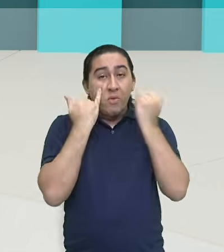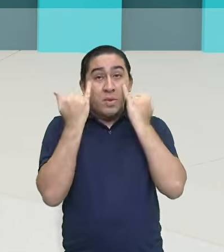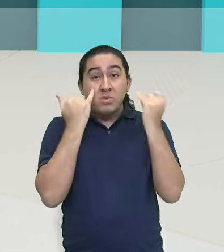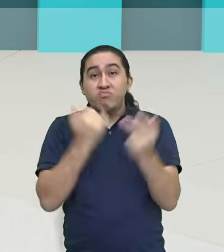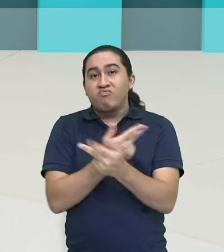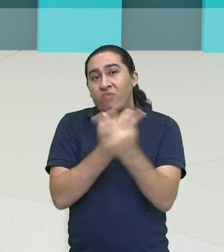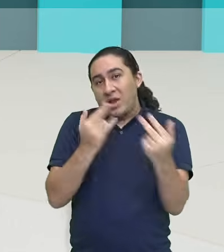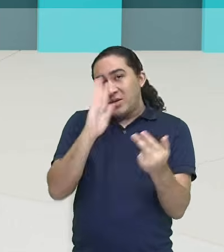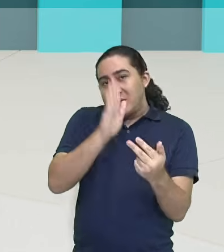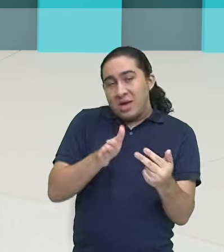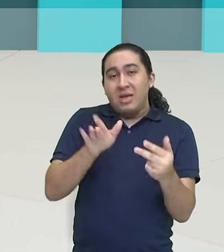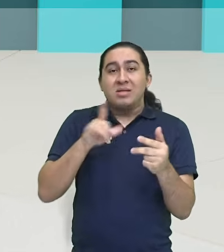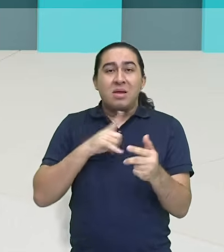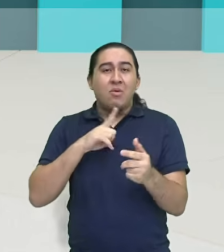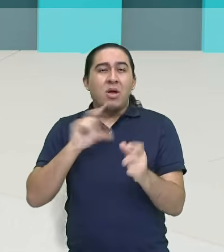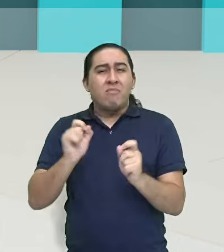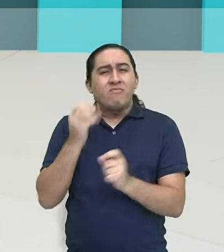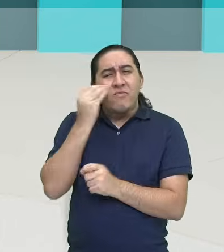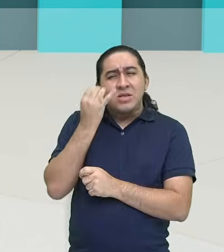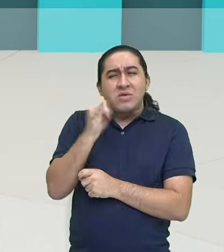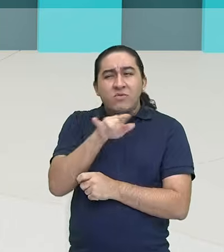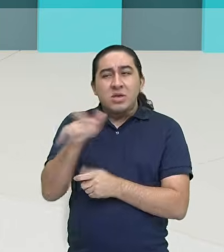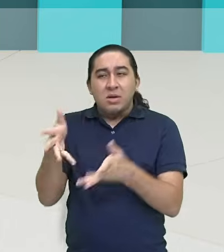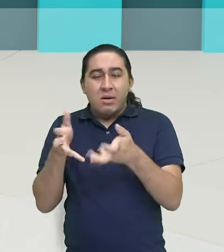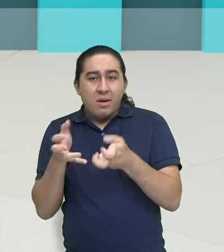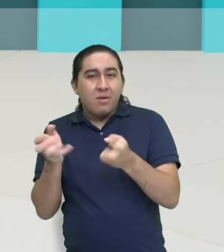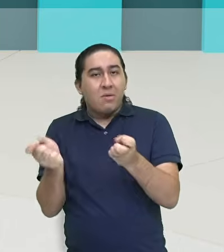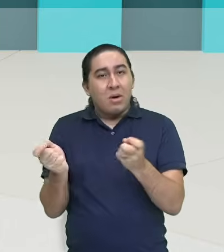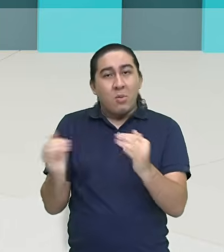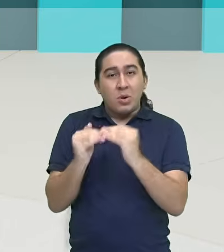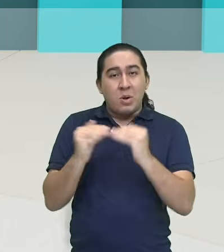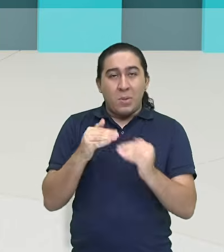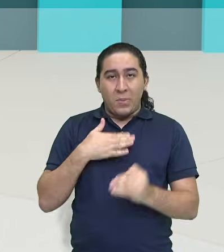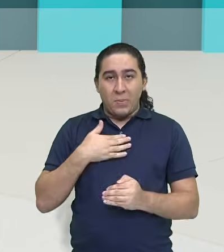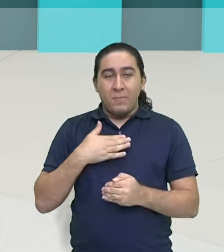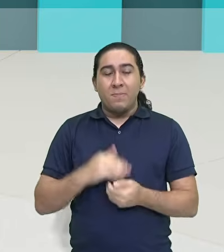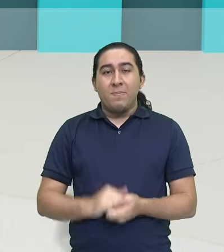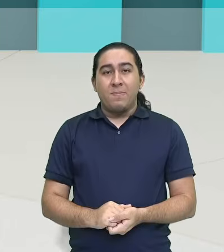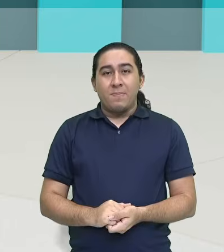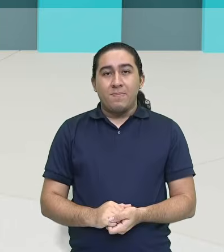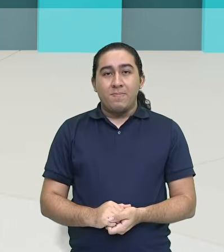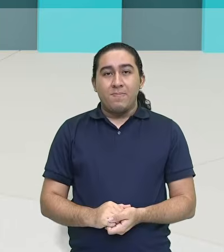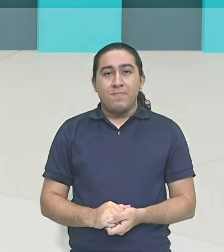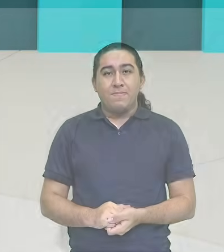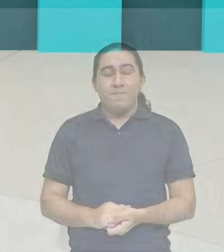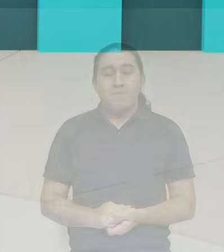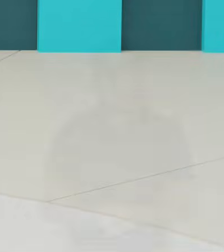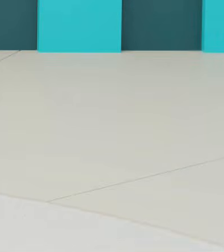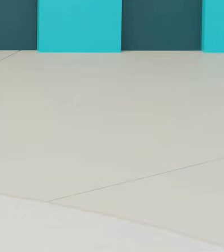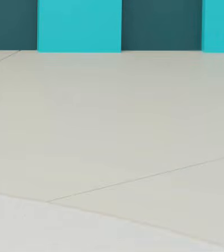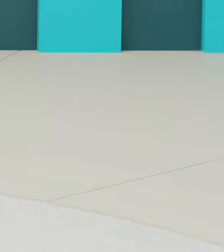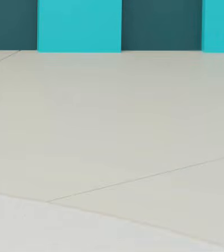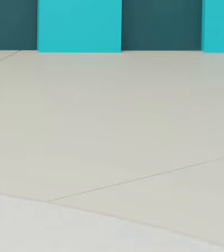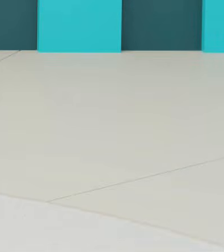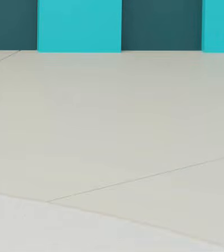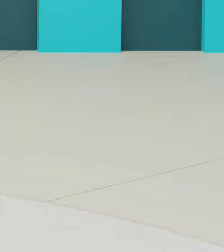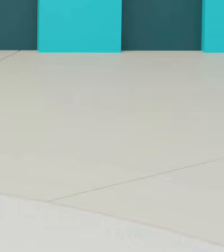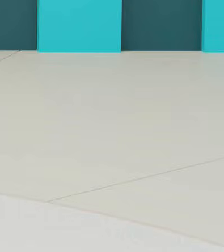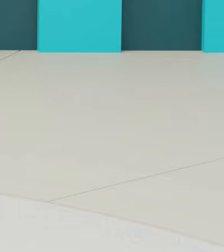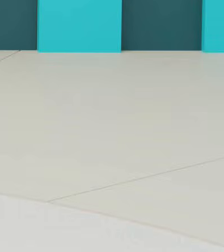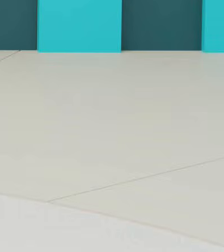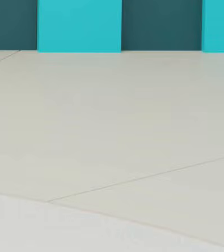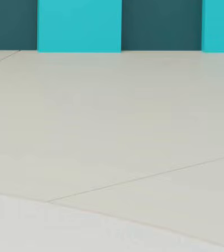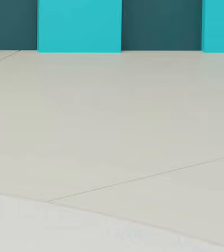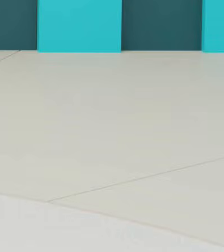informações explicadas, eu tento convencer você a respeito do que eu estou falando, tá bom? Depois, nós vamos ter a exposição, que é